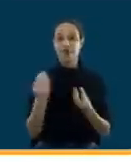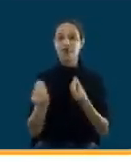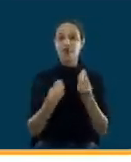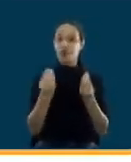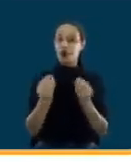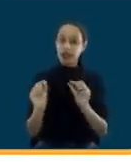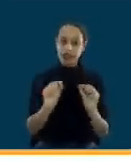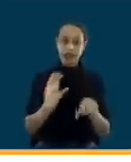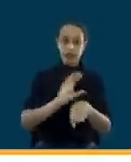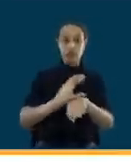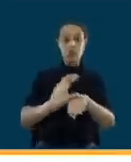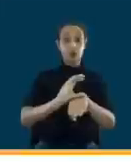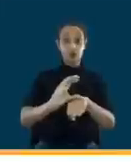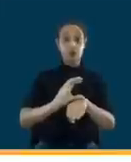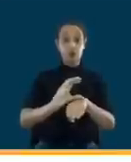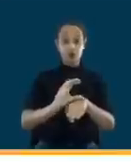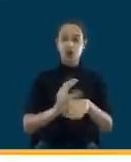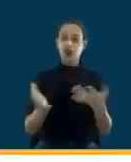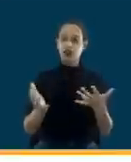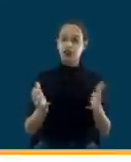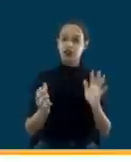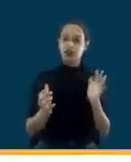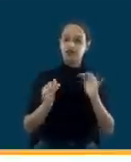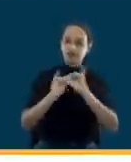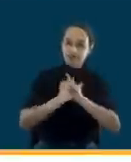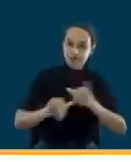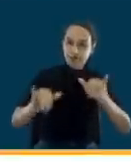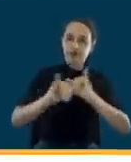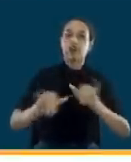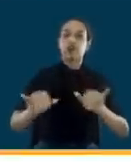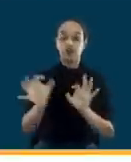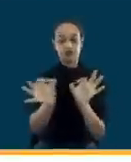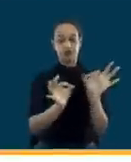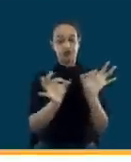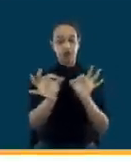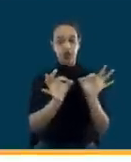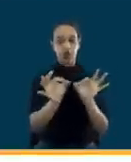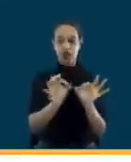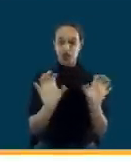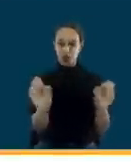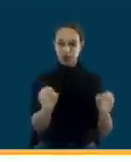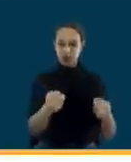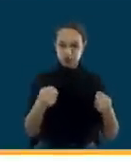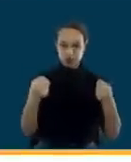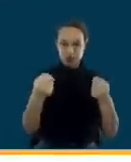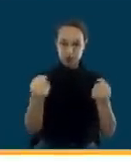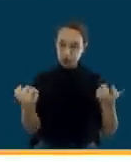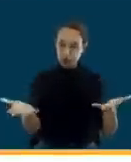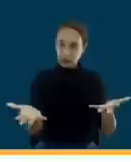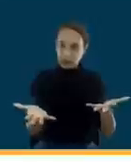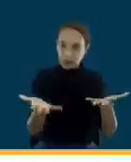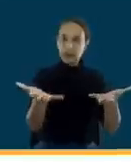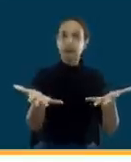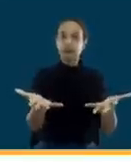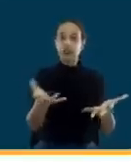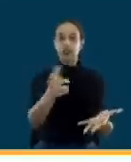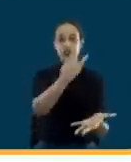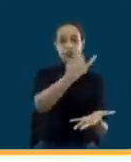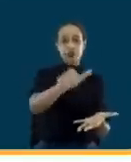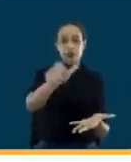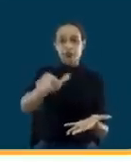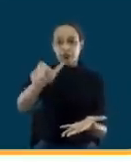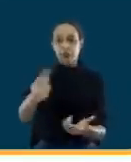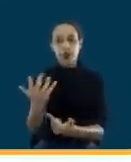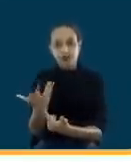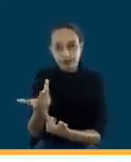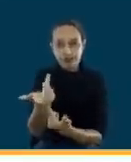curso que informa, prepara e potencializa os agentes culturais no Estado do